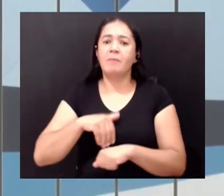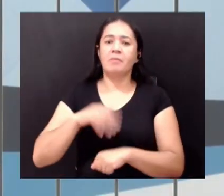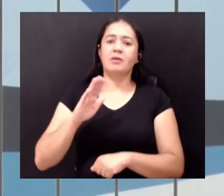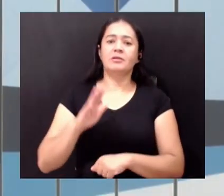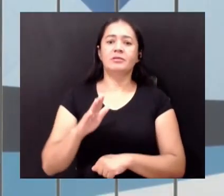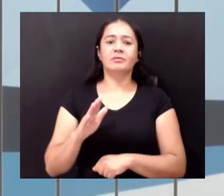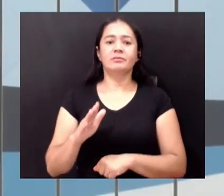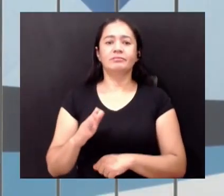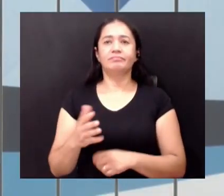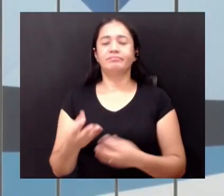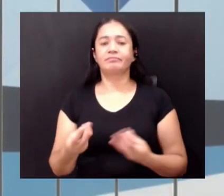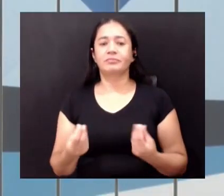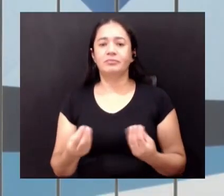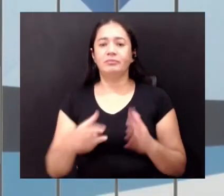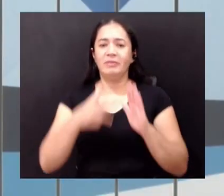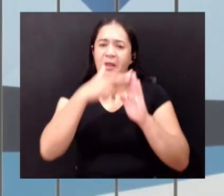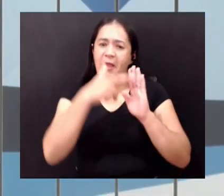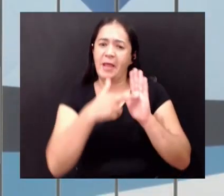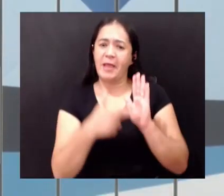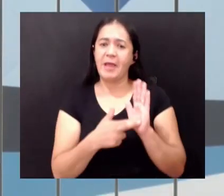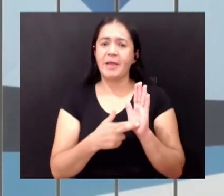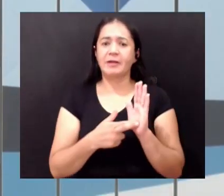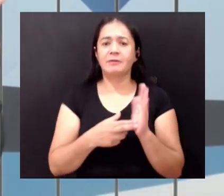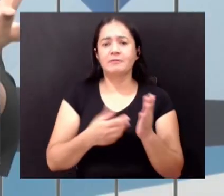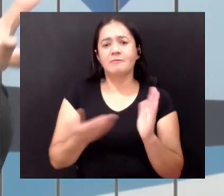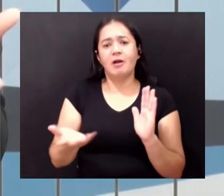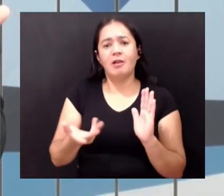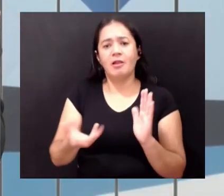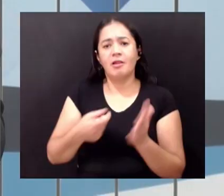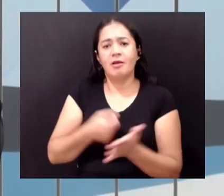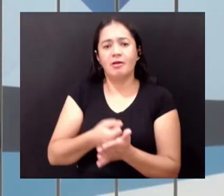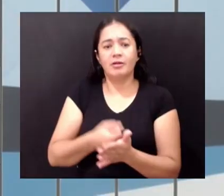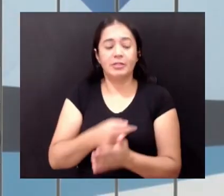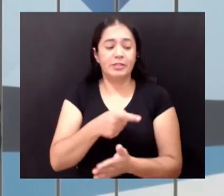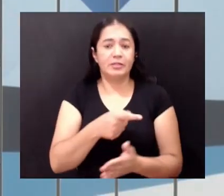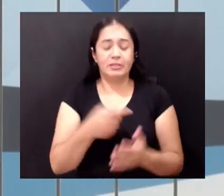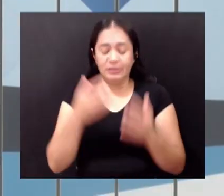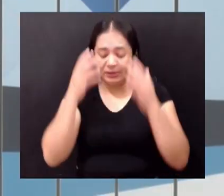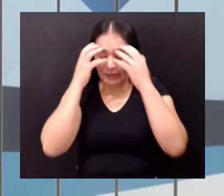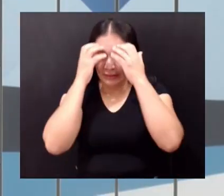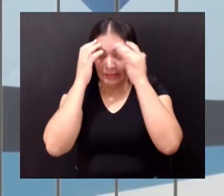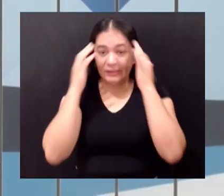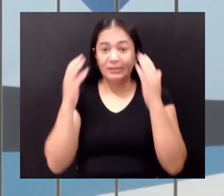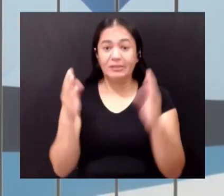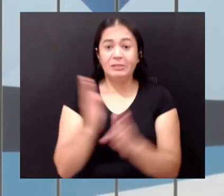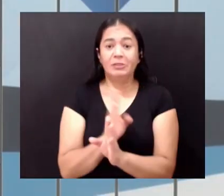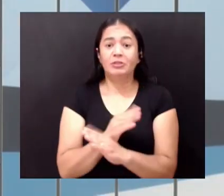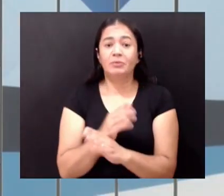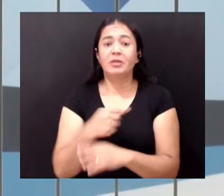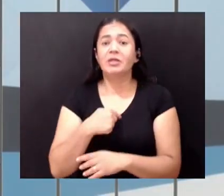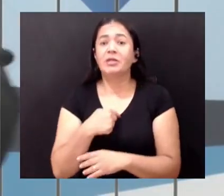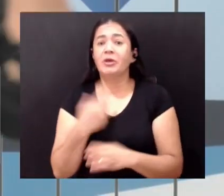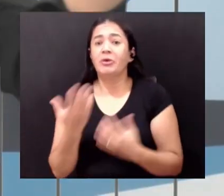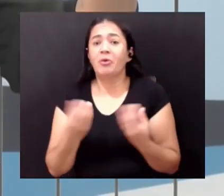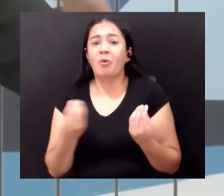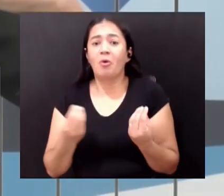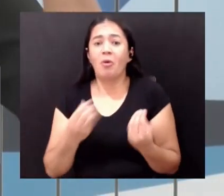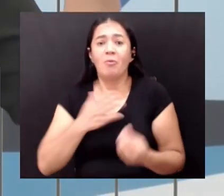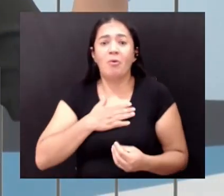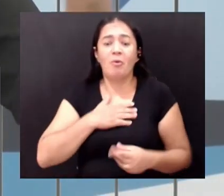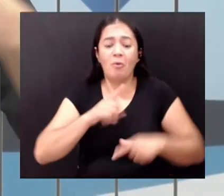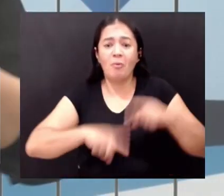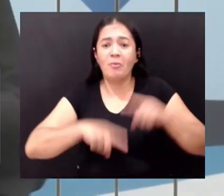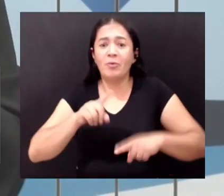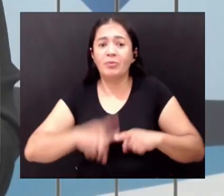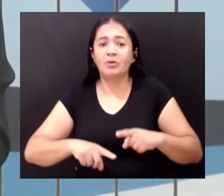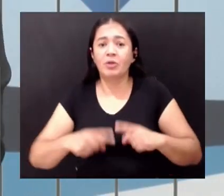fazendo exigências diferentes. E ele está perdido, ele fala, tá, e eu trabalho quando? Eu entrego quando o meu produto ou o meu serviço? Porque eu estou administrando aqui